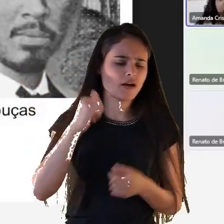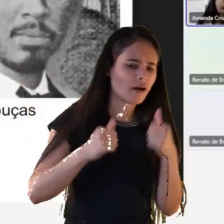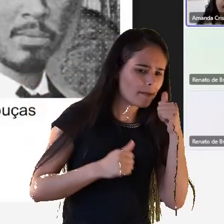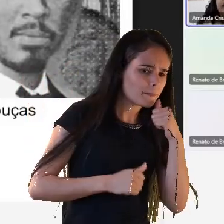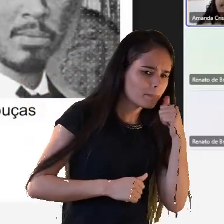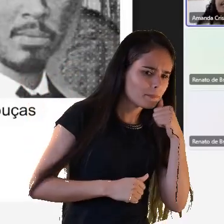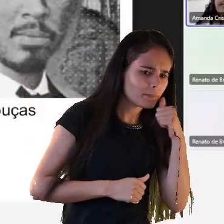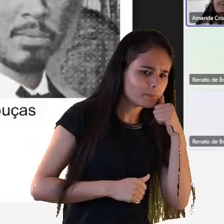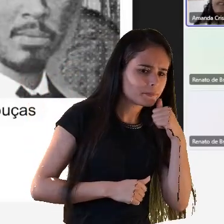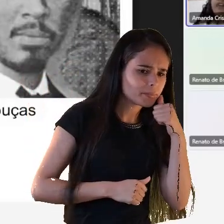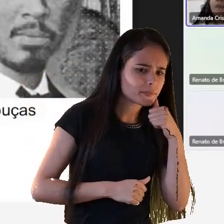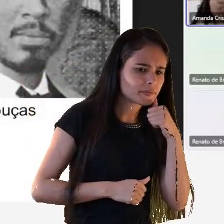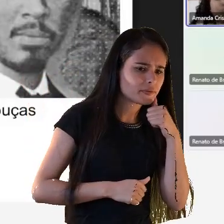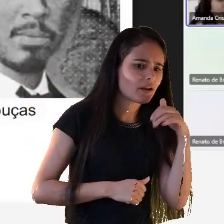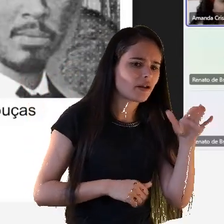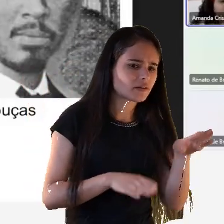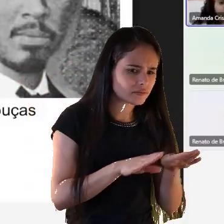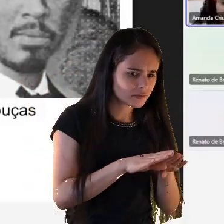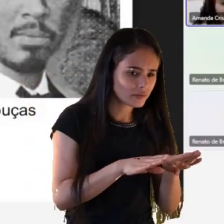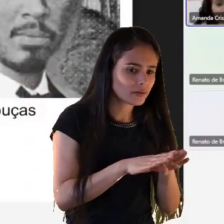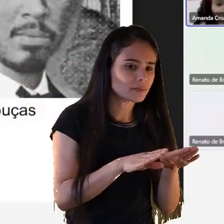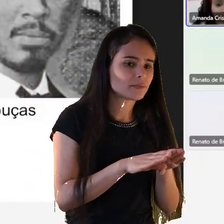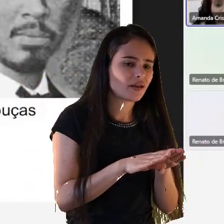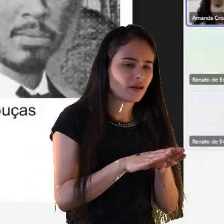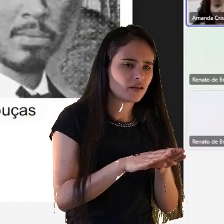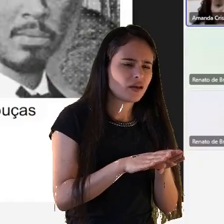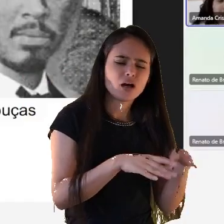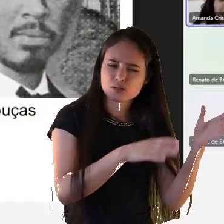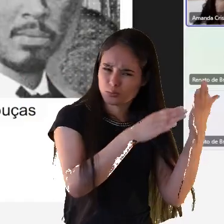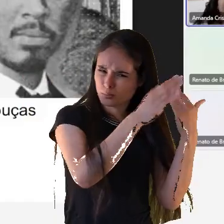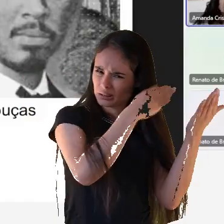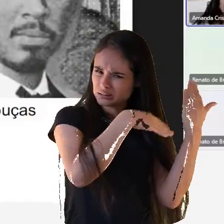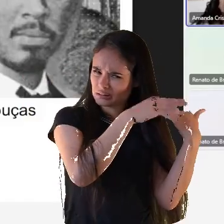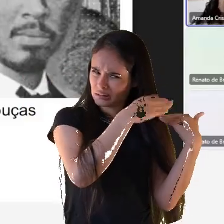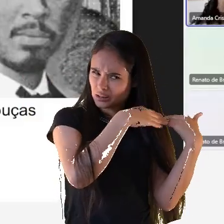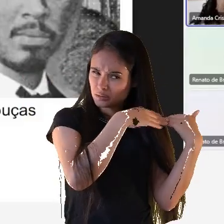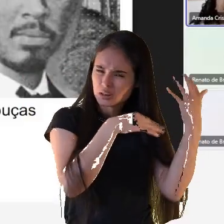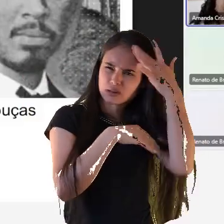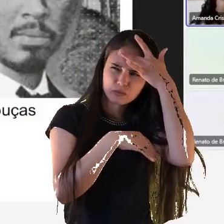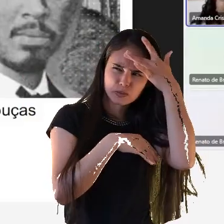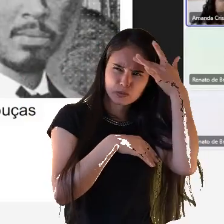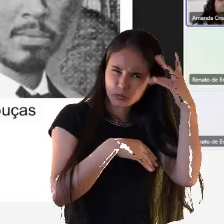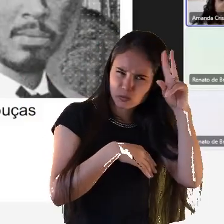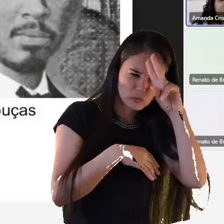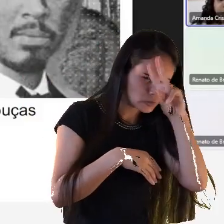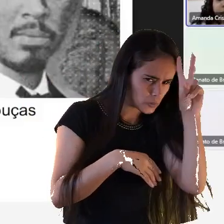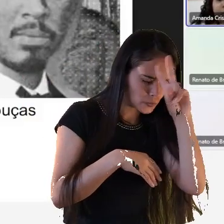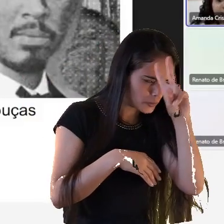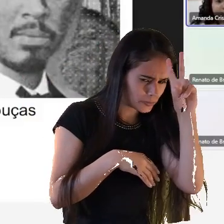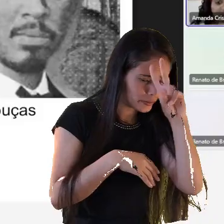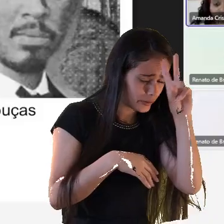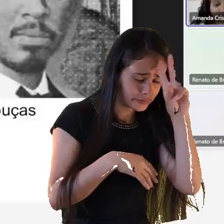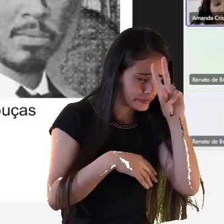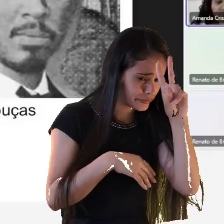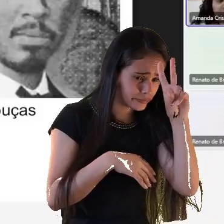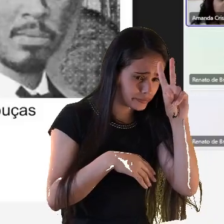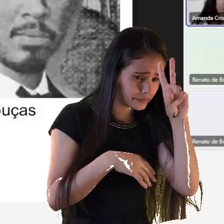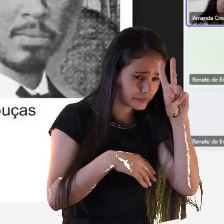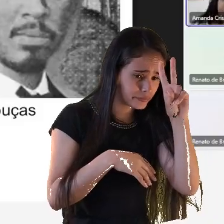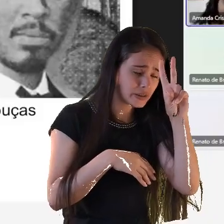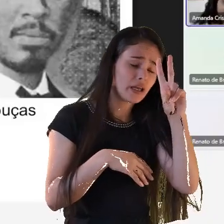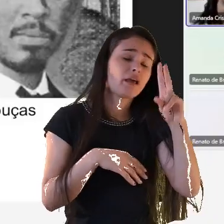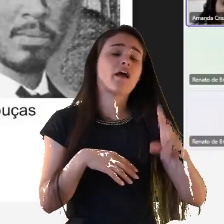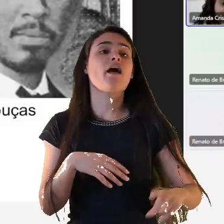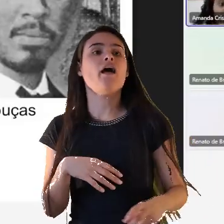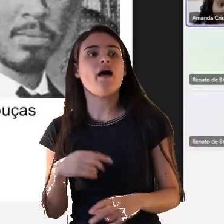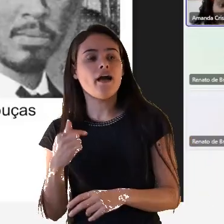tempo ficou totalmente apagada da história, né? Eu fui, por exemplo, conhecer mais sobre a Enedina quando